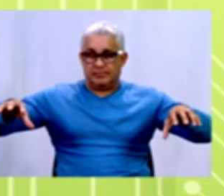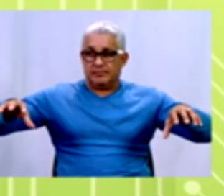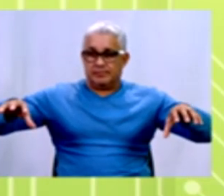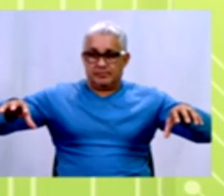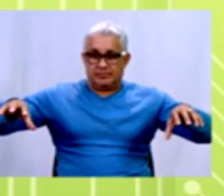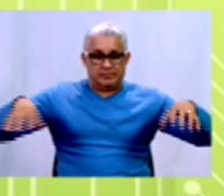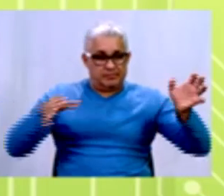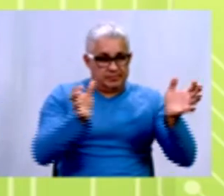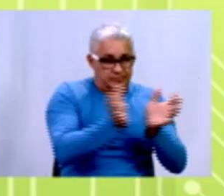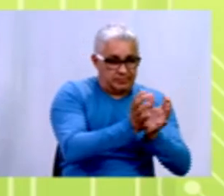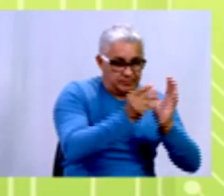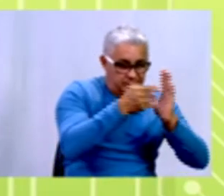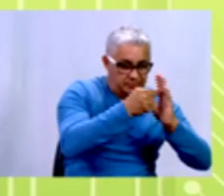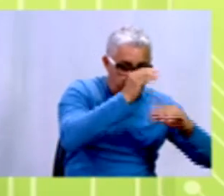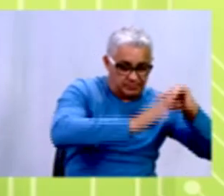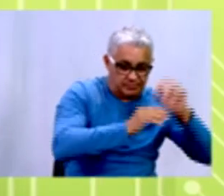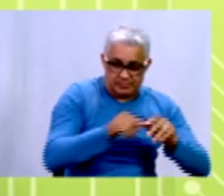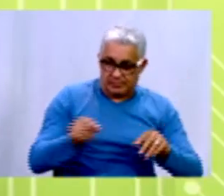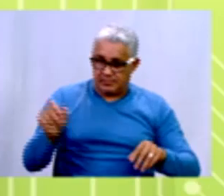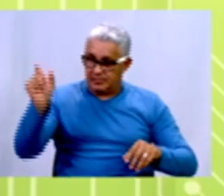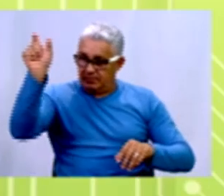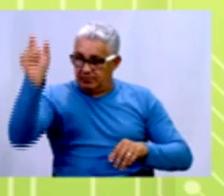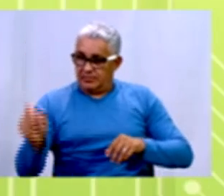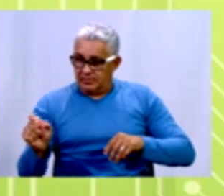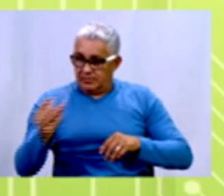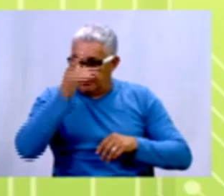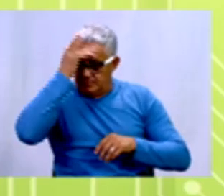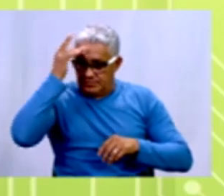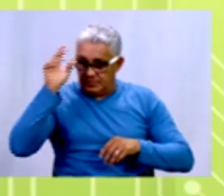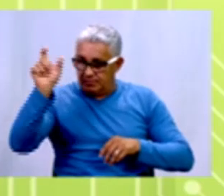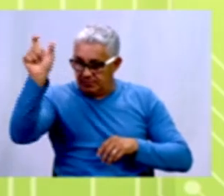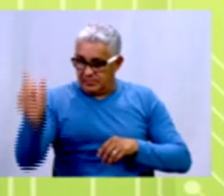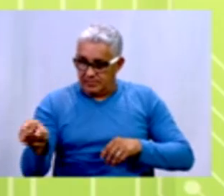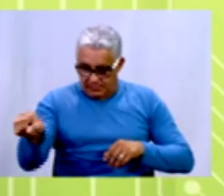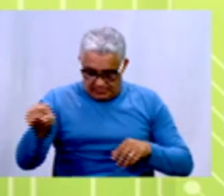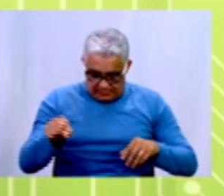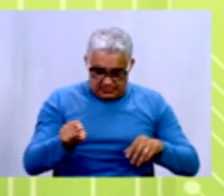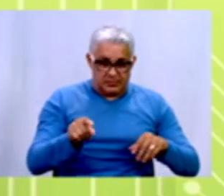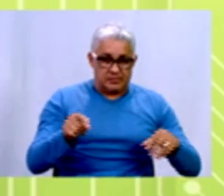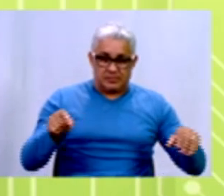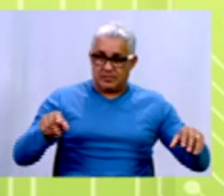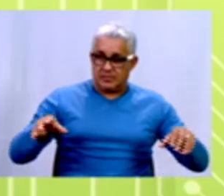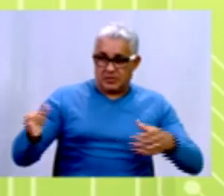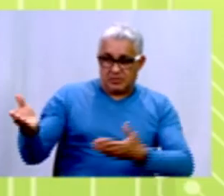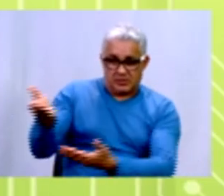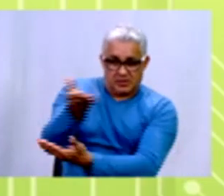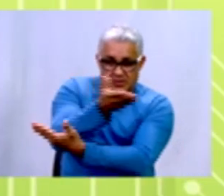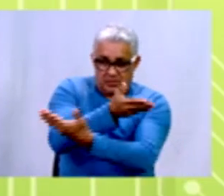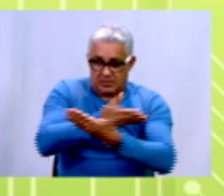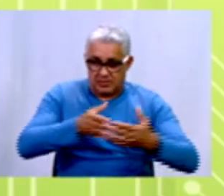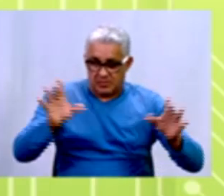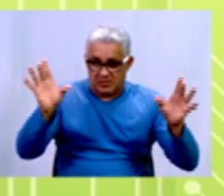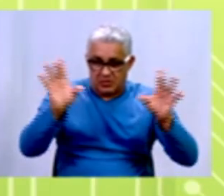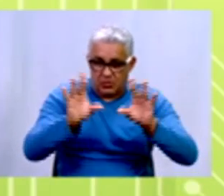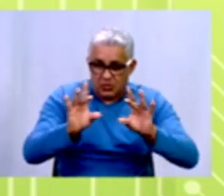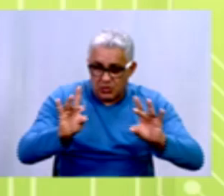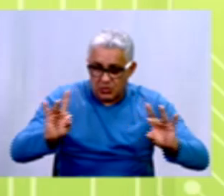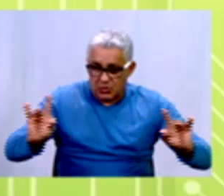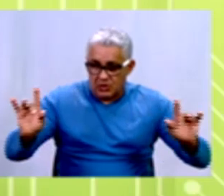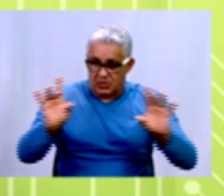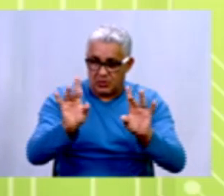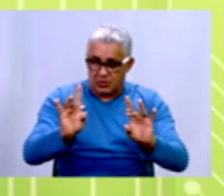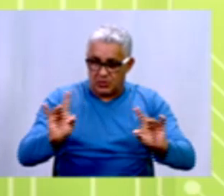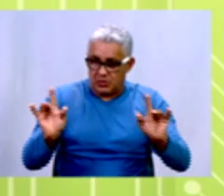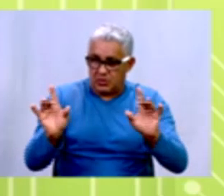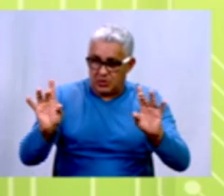a equipe de desenvolvimento e o usuário, o cliente. Tá? Então, ele vai fazendo essa priorização, ele vai refinando esses requisitos,